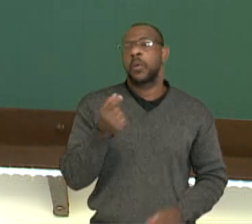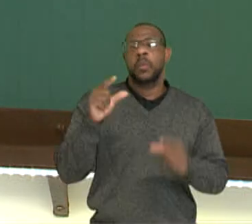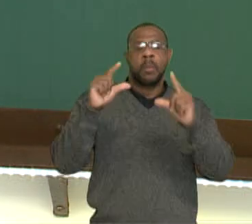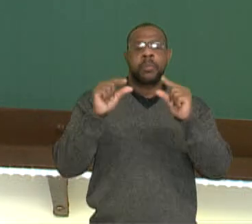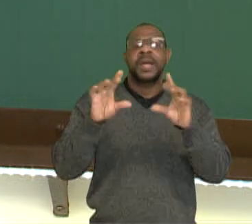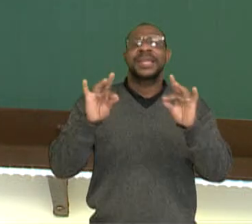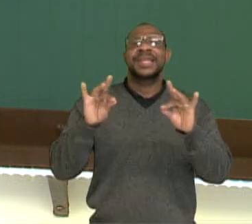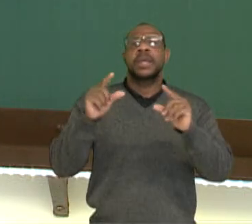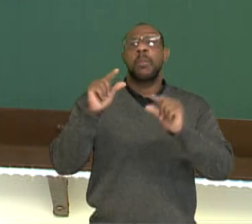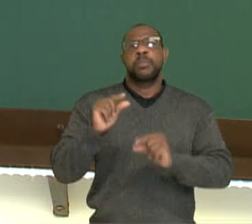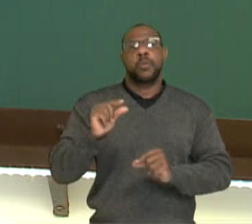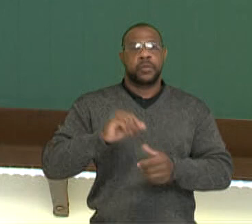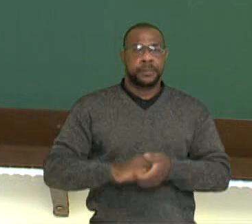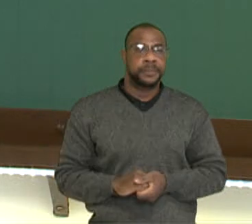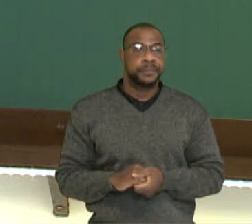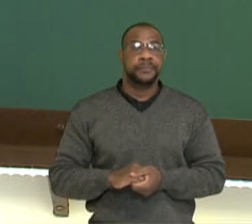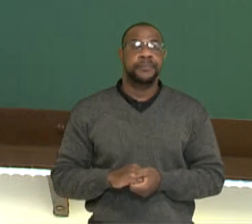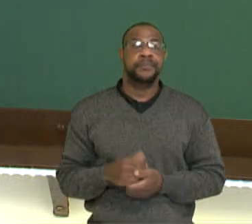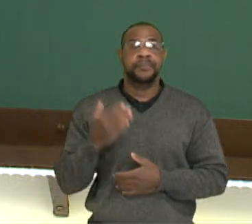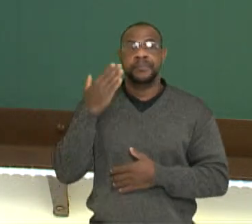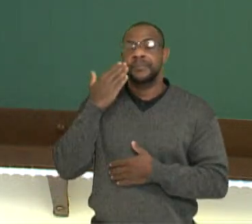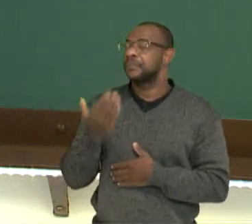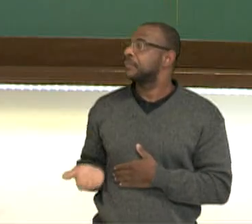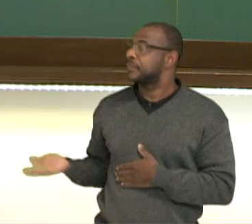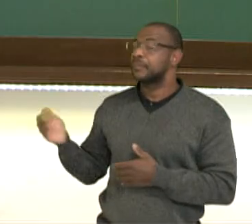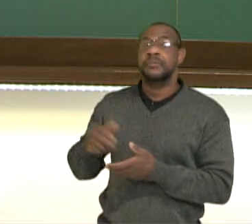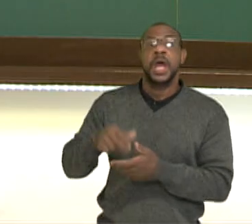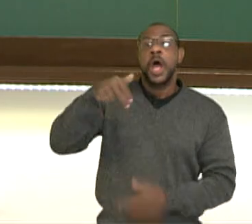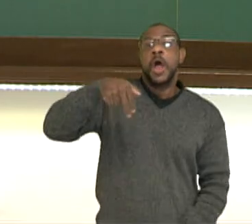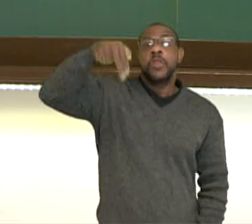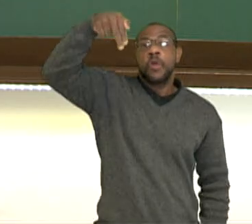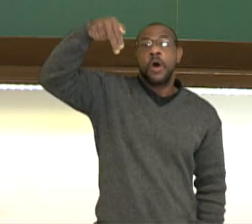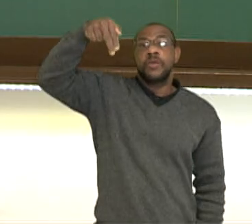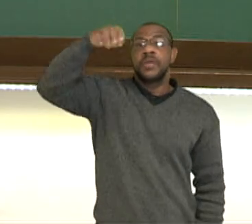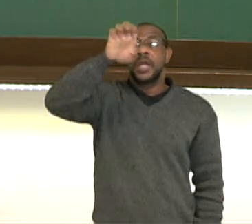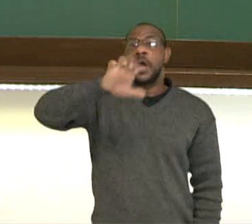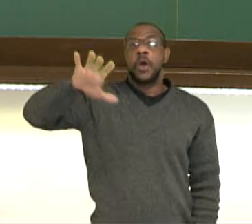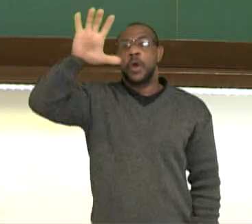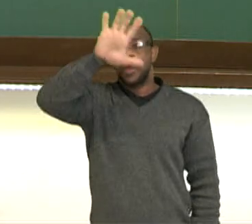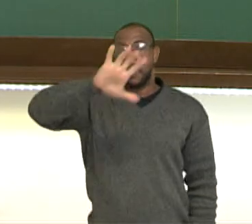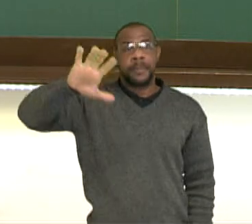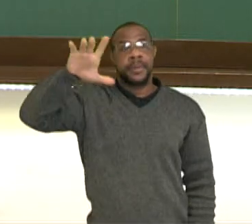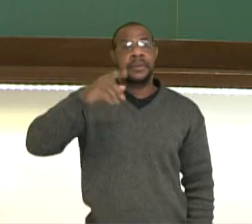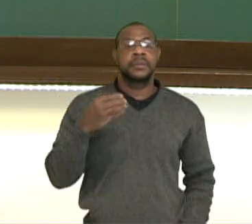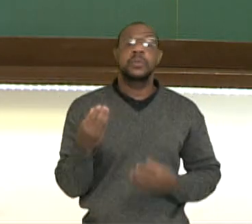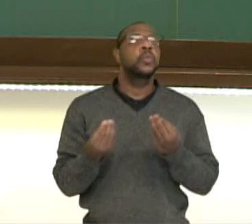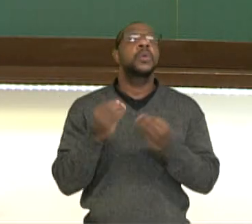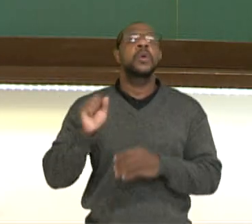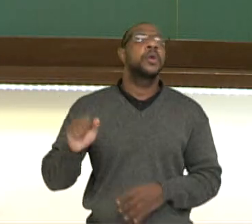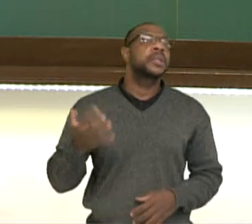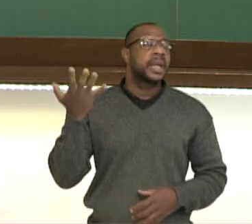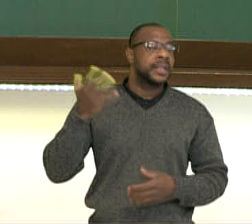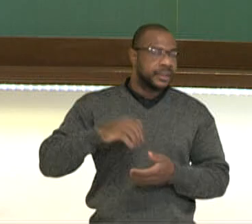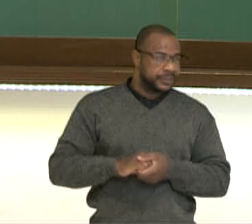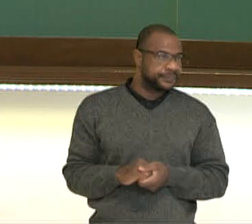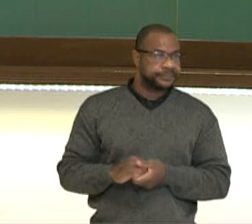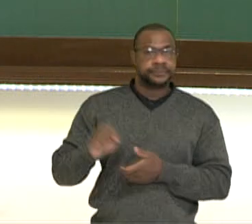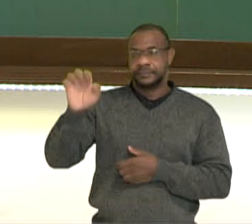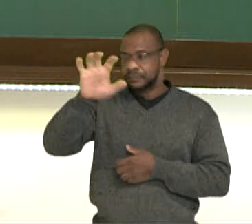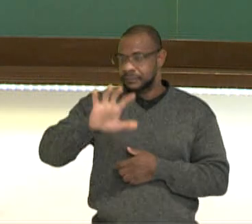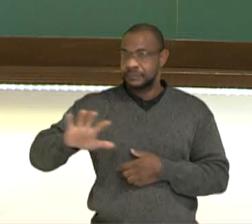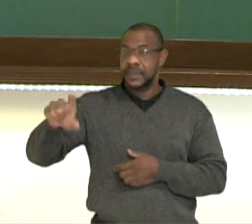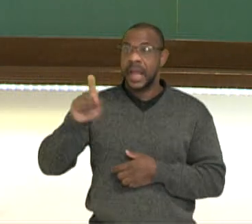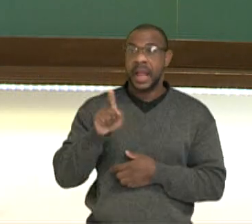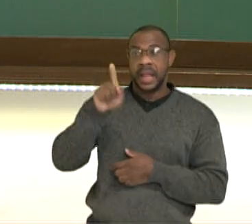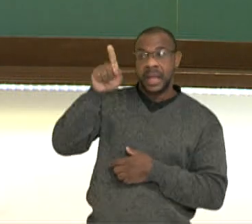umidade. E na porção norte da Europa, o que acontece na porção norte do continente europeu? É lá que